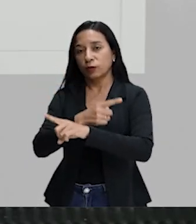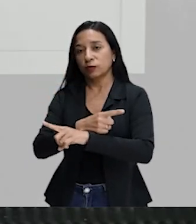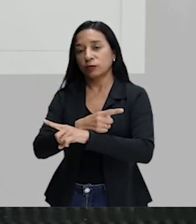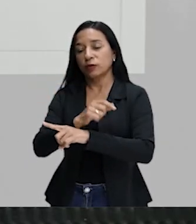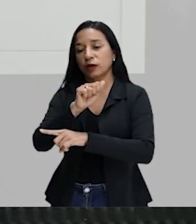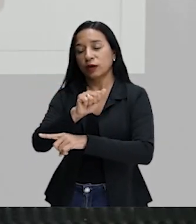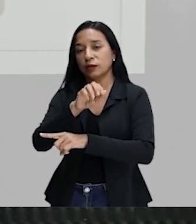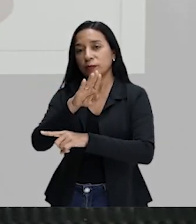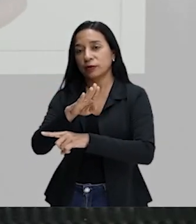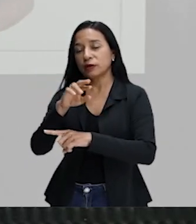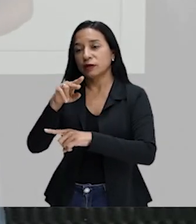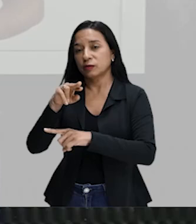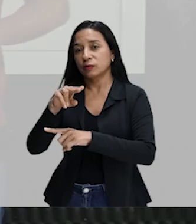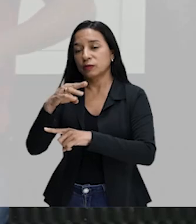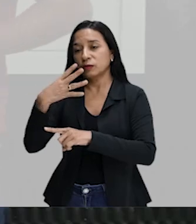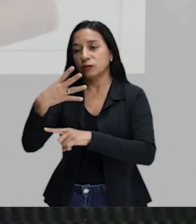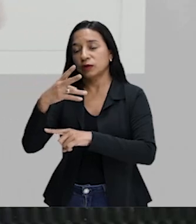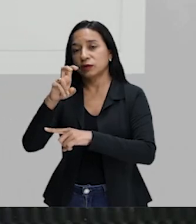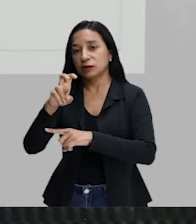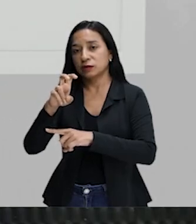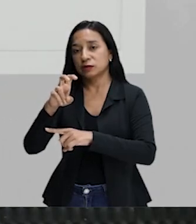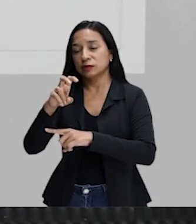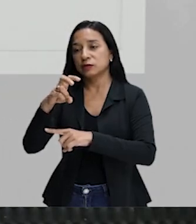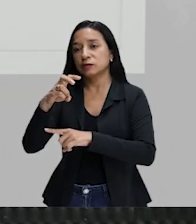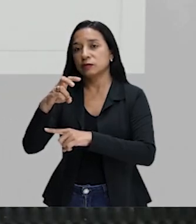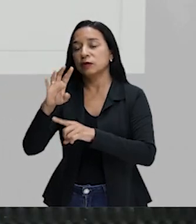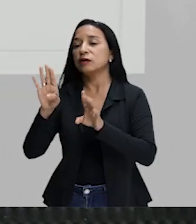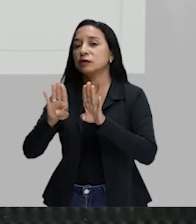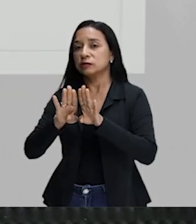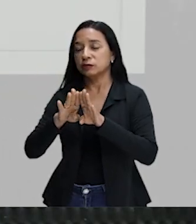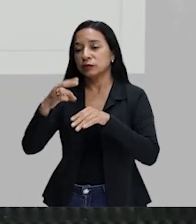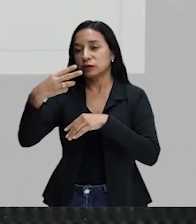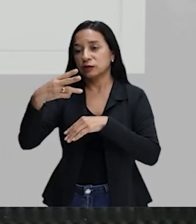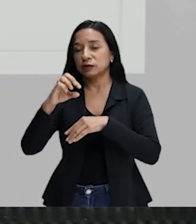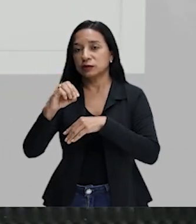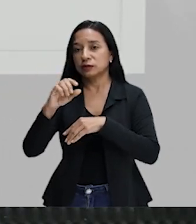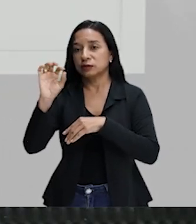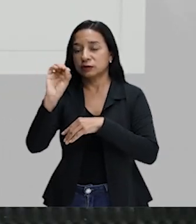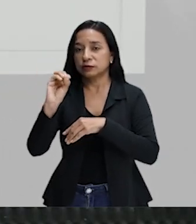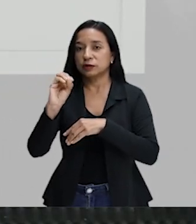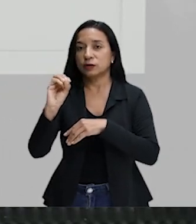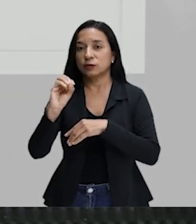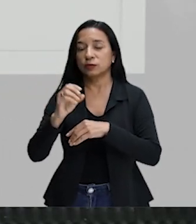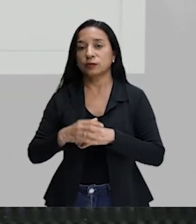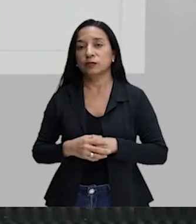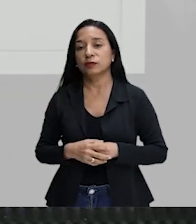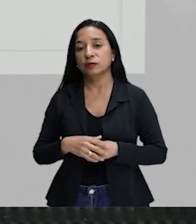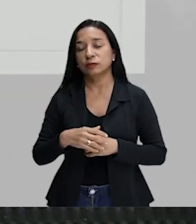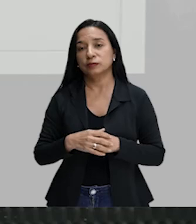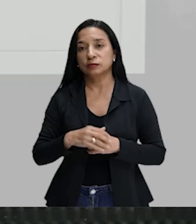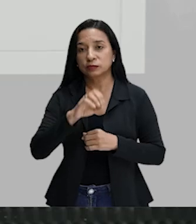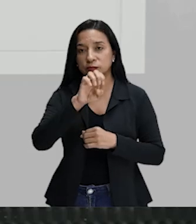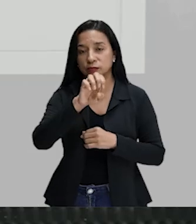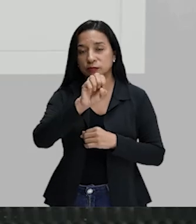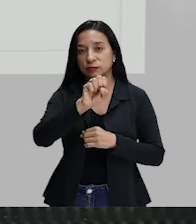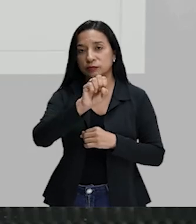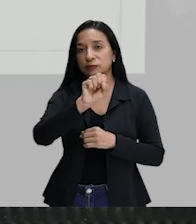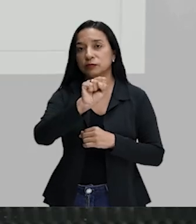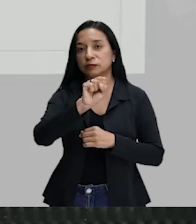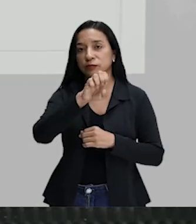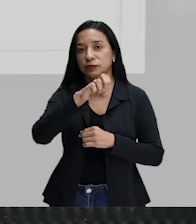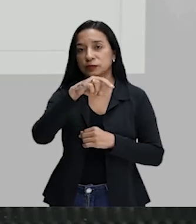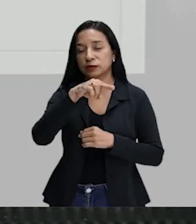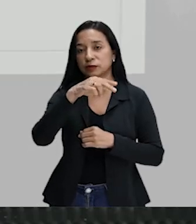é 45 e 30 graus. Ora, galera, então vamos lá. Então, o seno de 75, eu